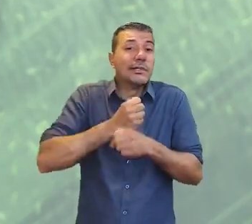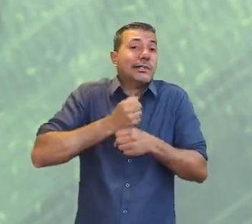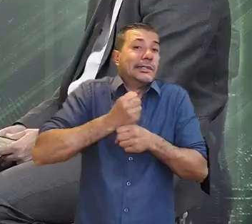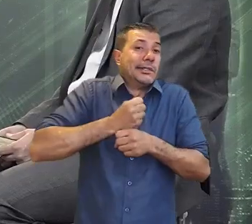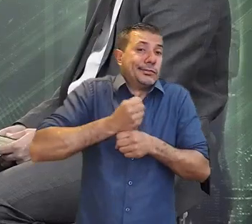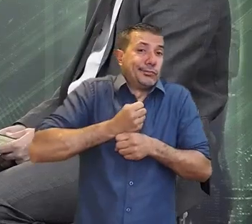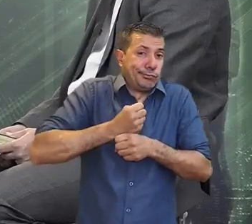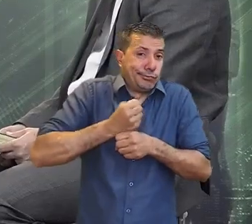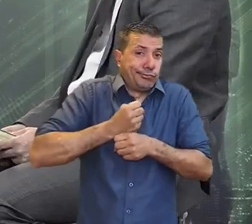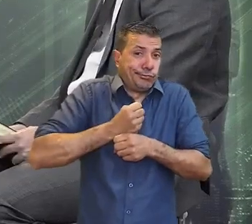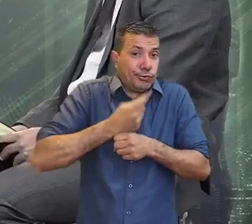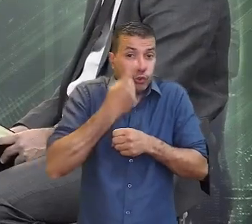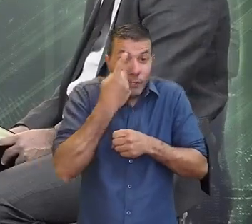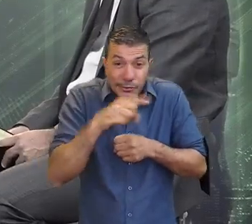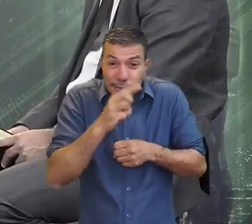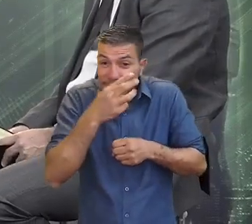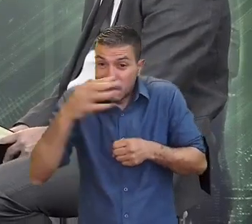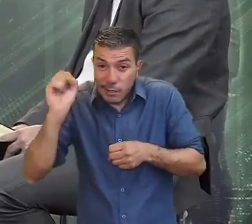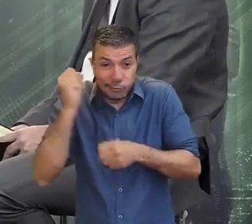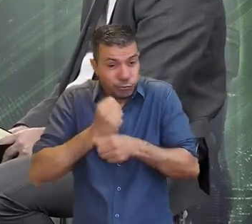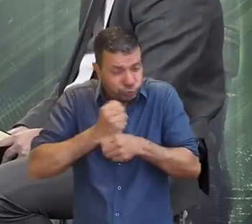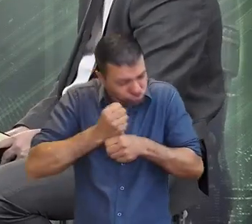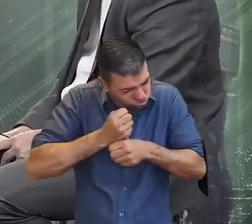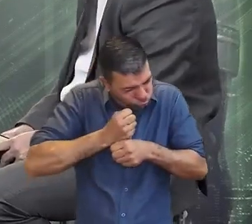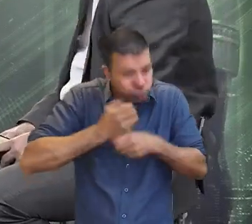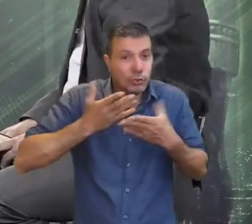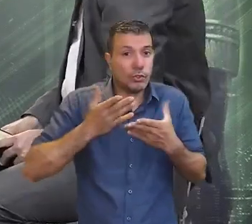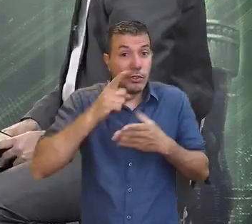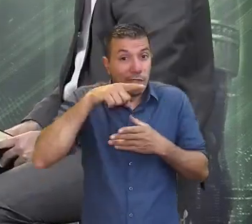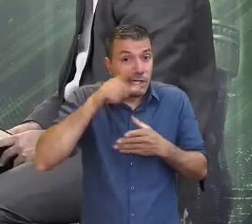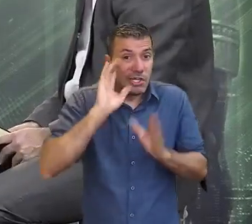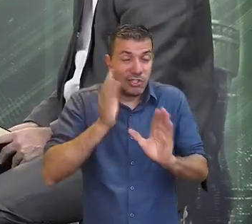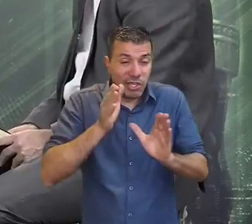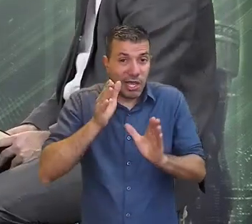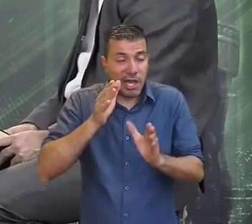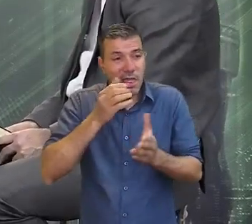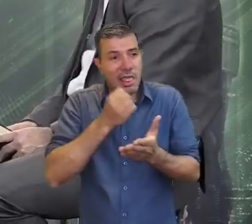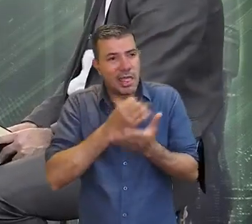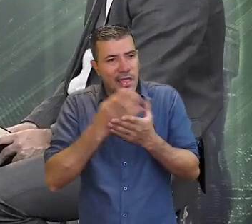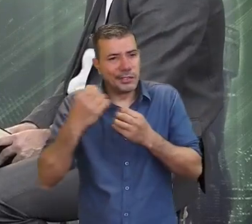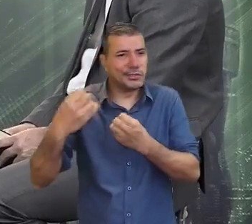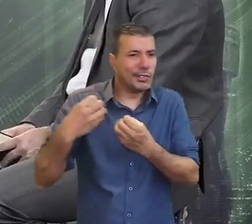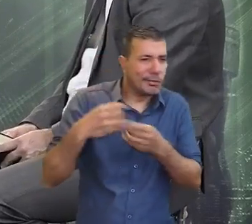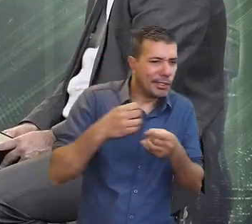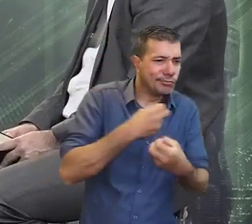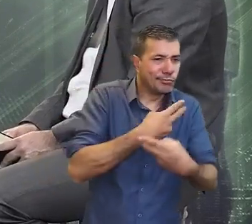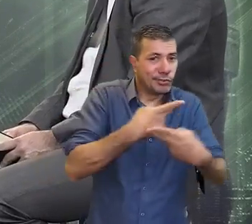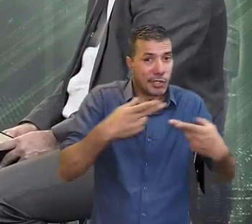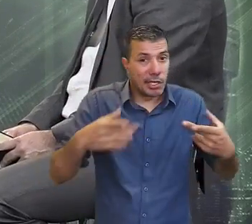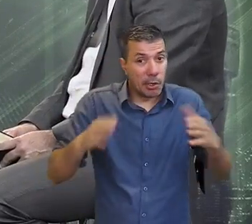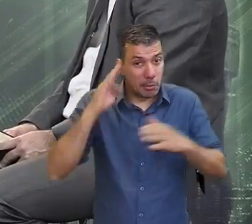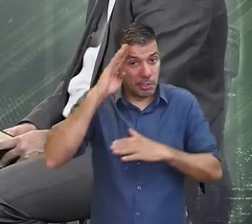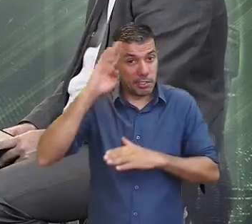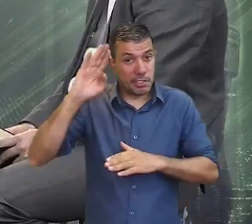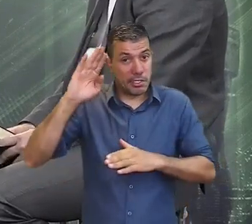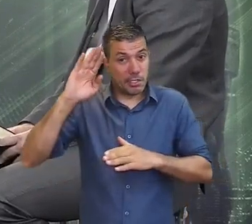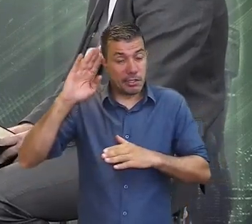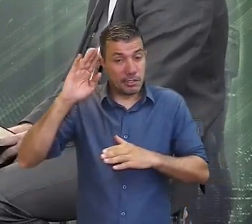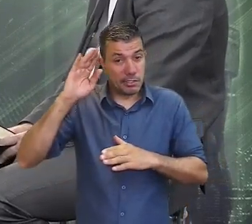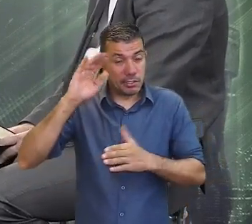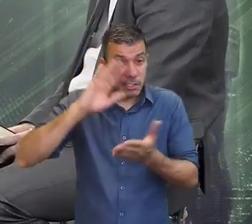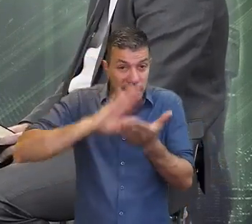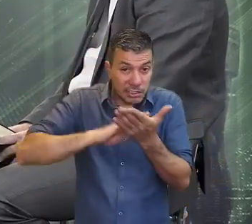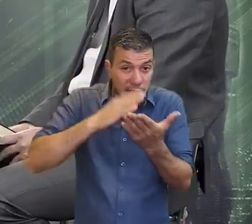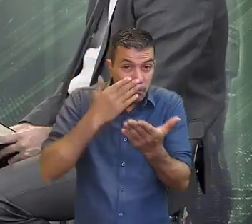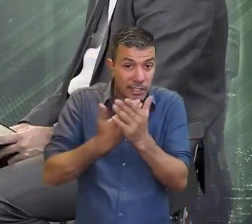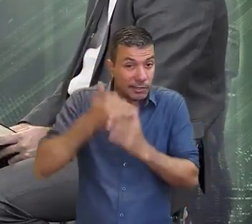2.300 anos. Ok, e nós já aprendemos em outras lições, você que está acompanhando, o princípio de interpretação profética dia a